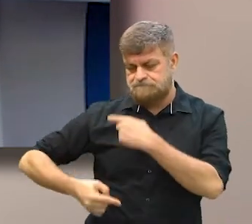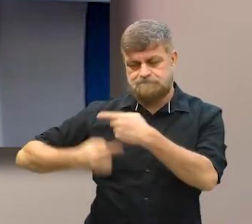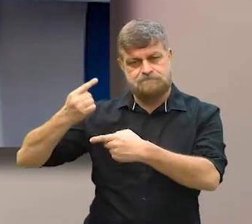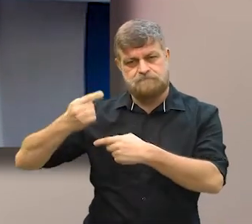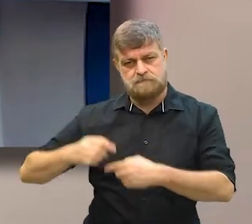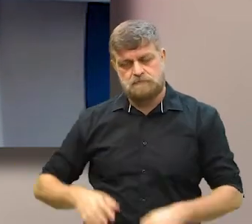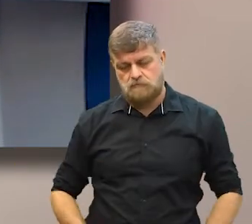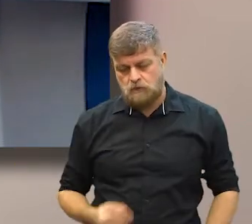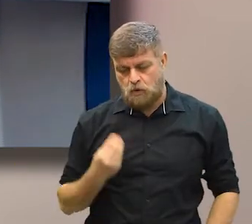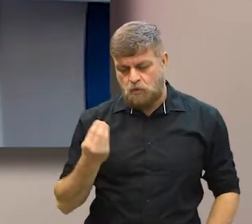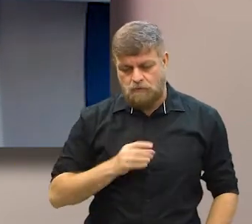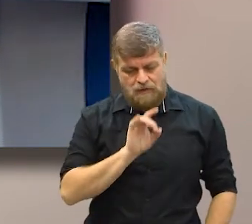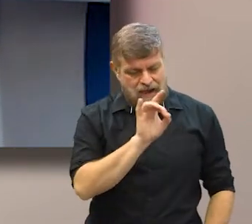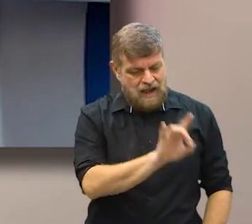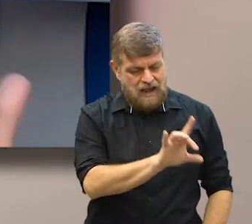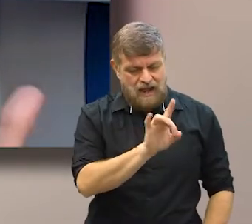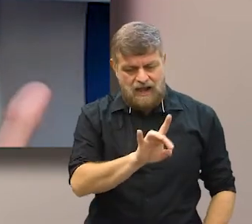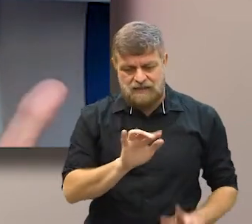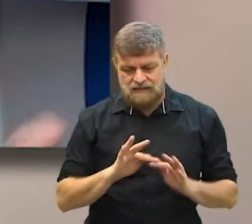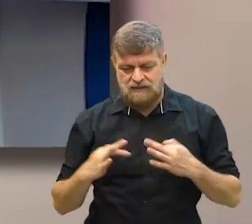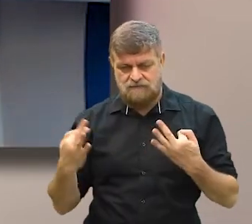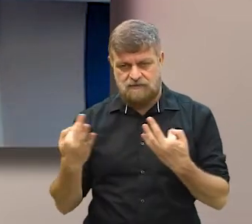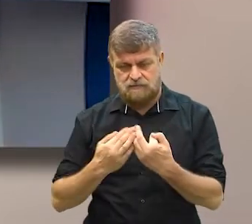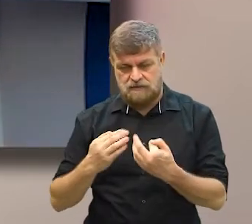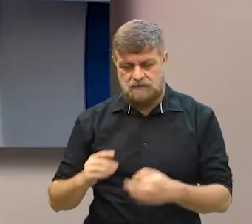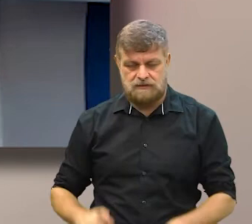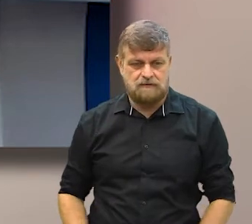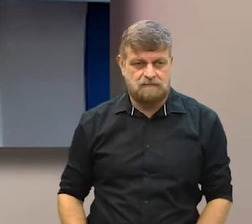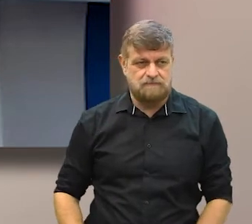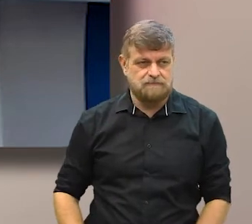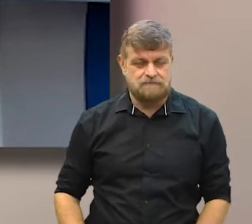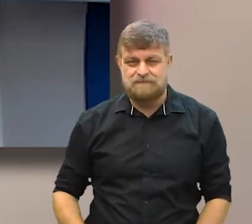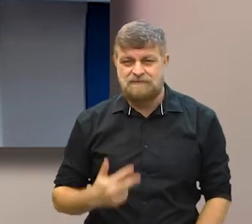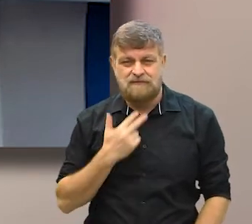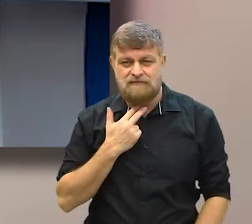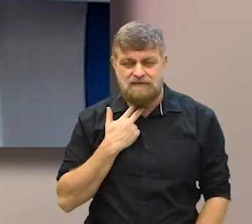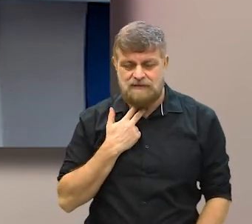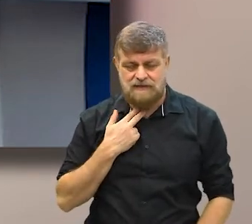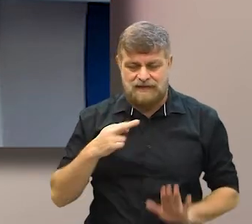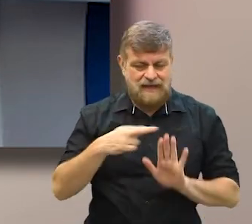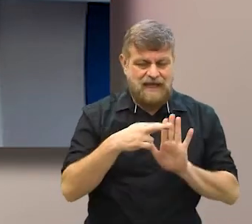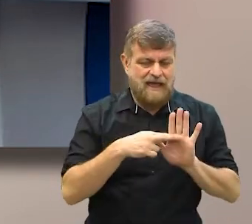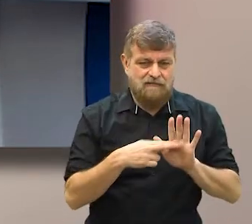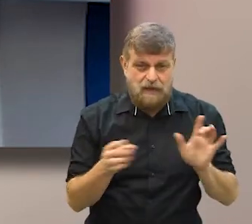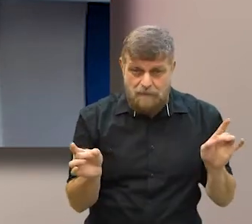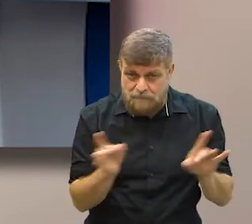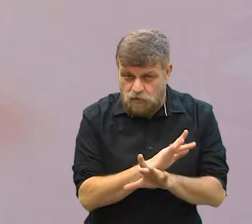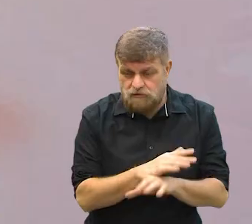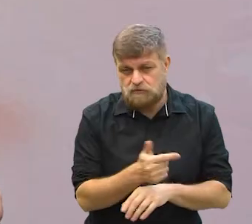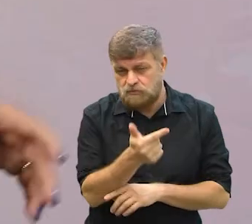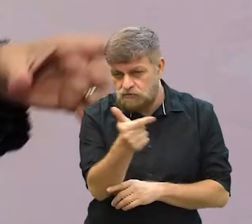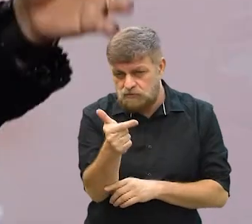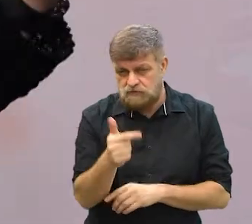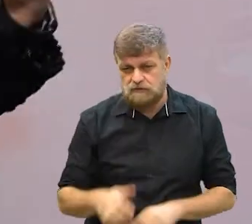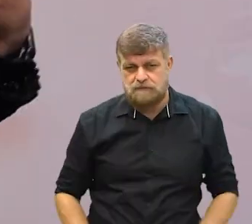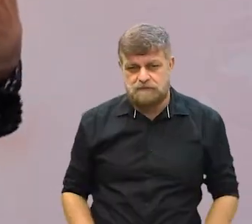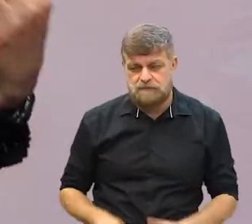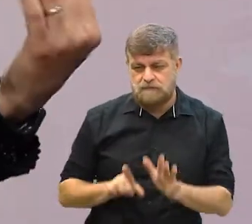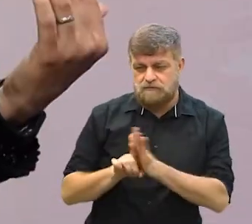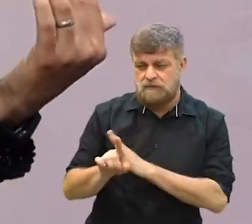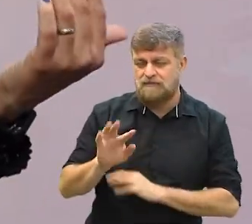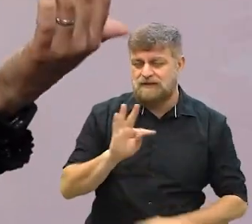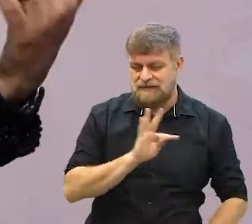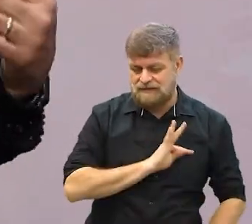crescimento para cada um, para cada família. Isso é individual, isso não tem fórmula pronta. Karina, tem